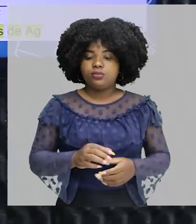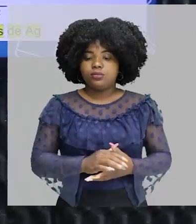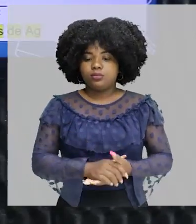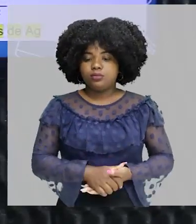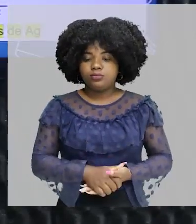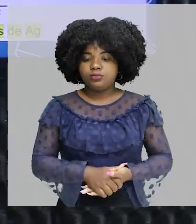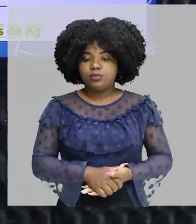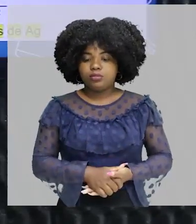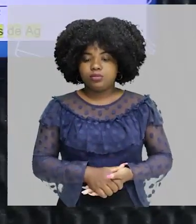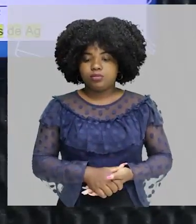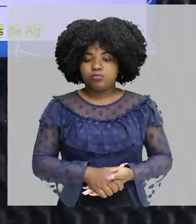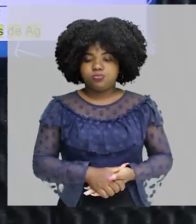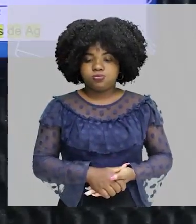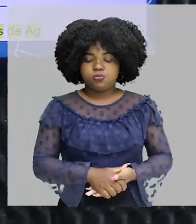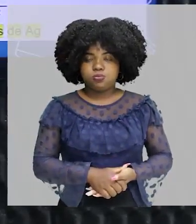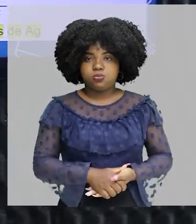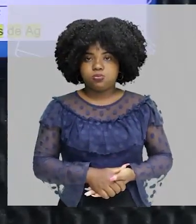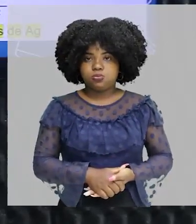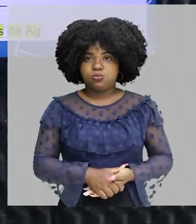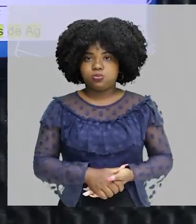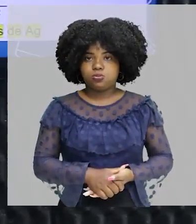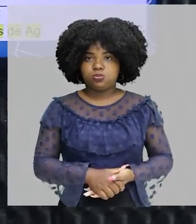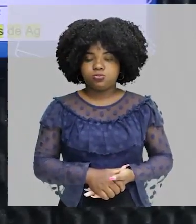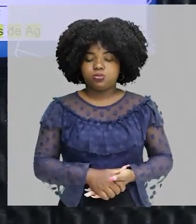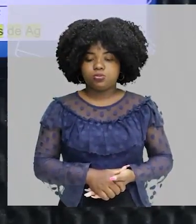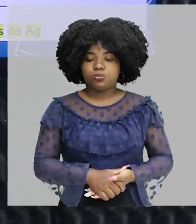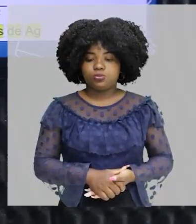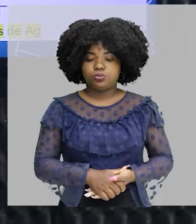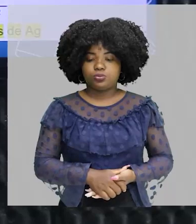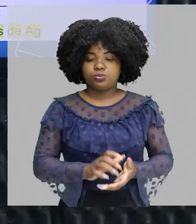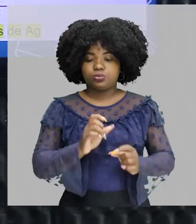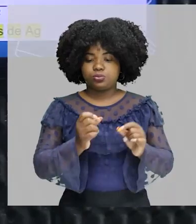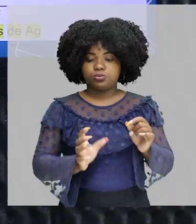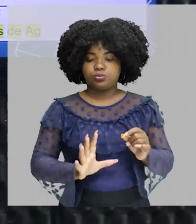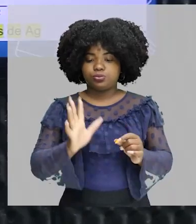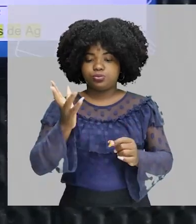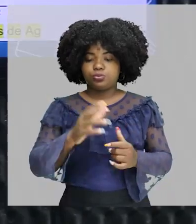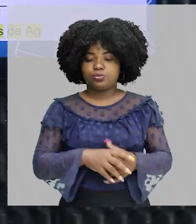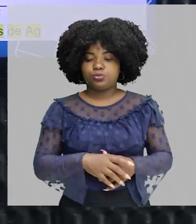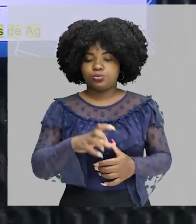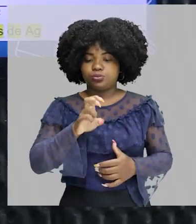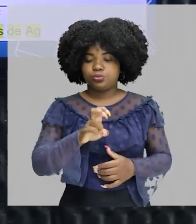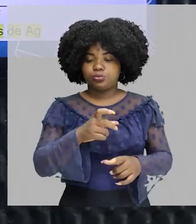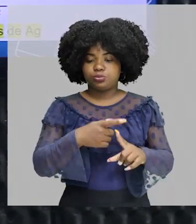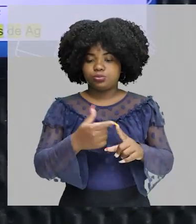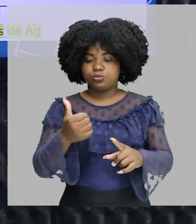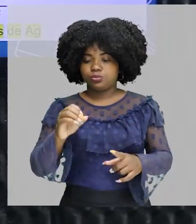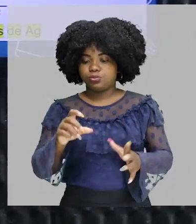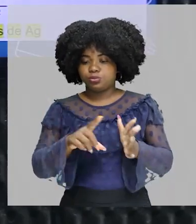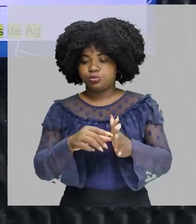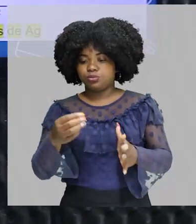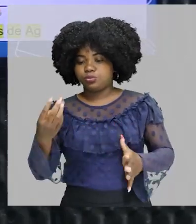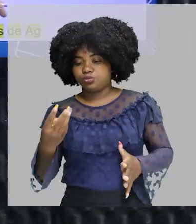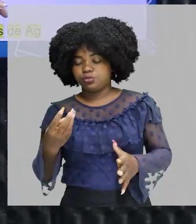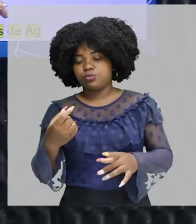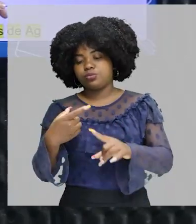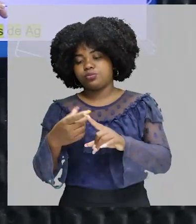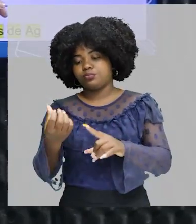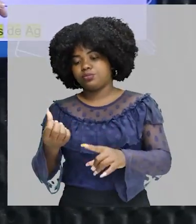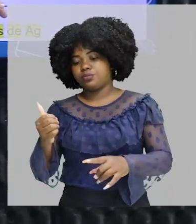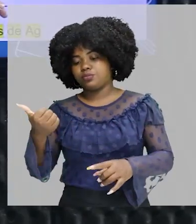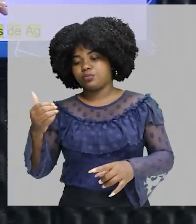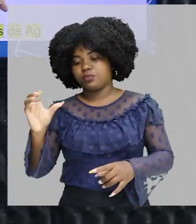fazer meios pelo extremo, vamos isolar o Y, então vai ficar, ó, 5 vezes 10 é menos 3,